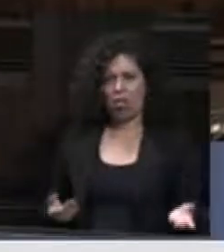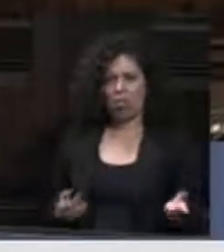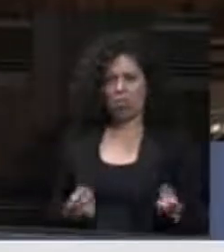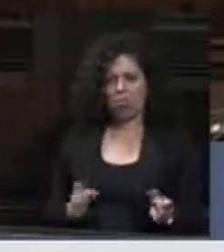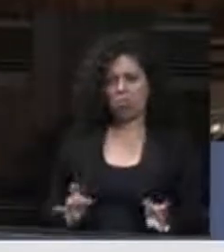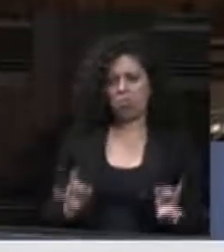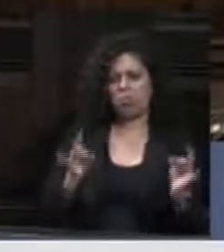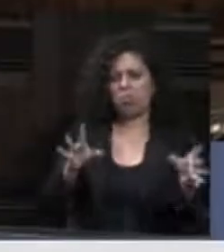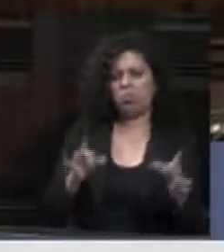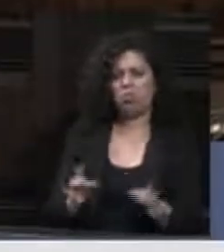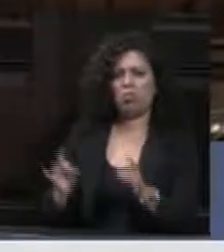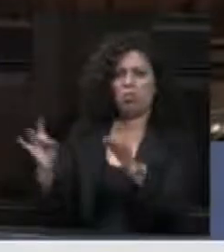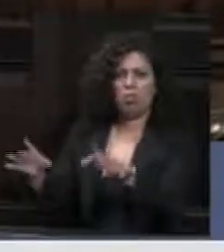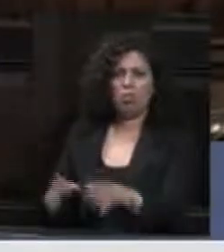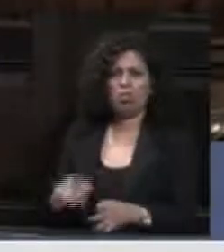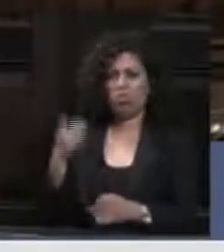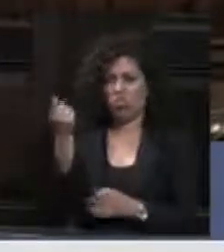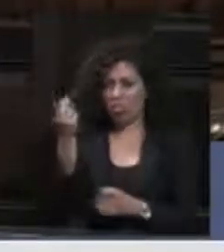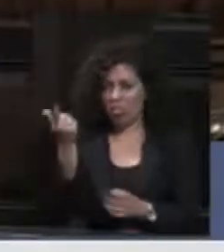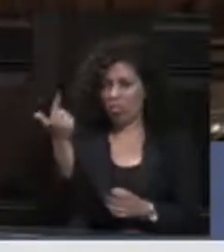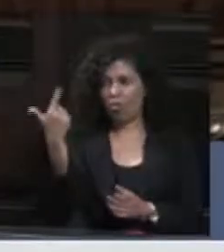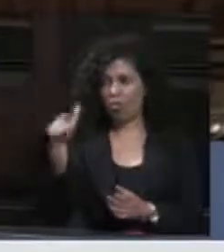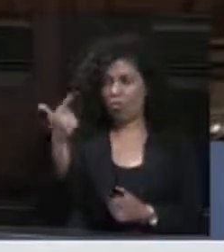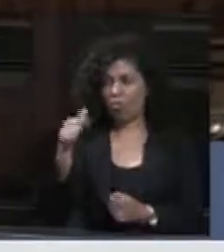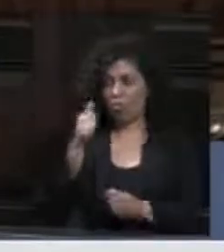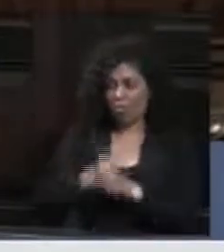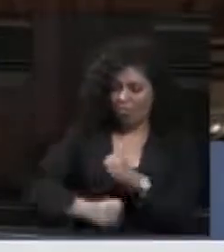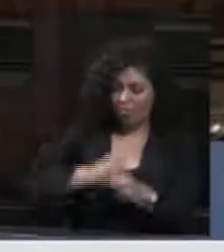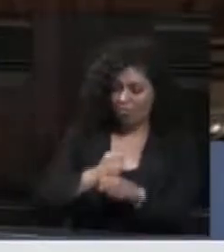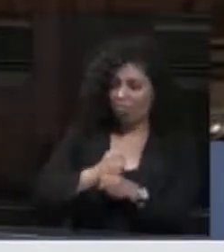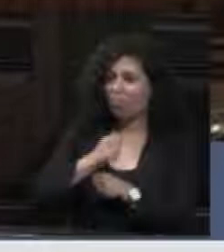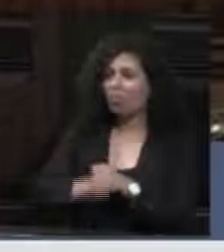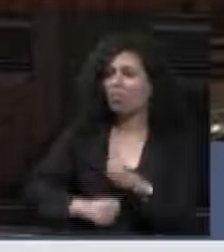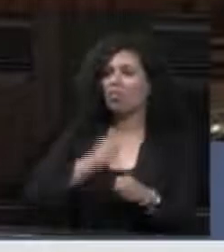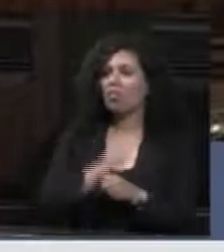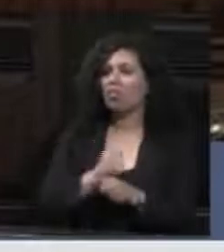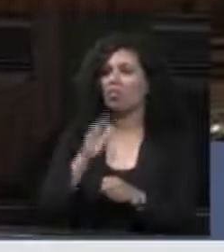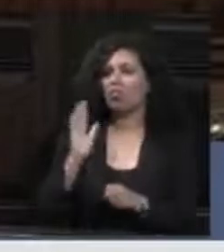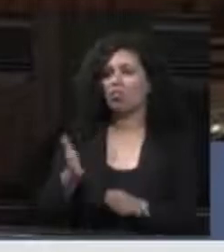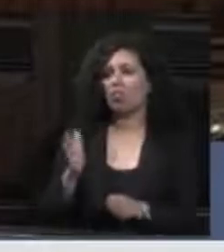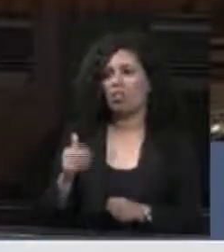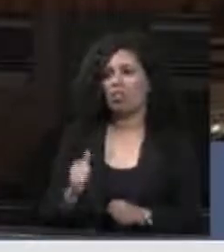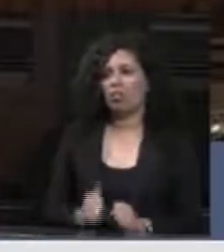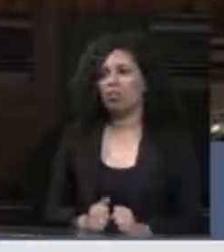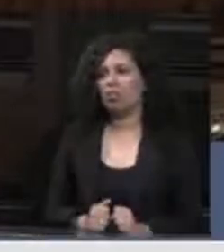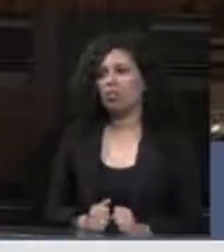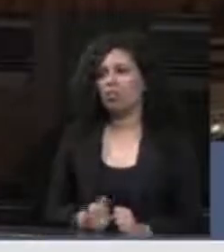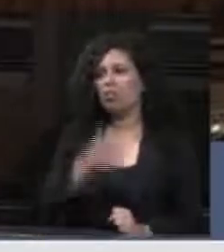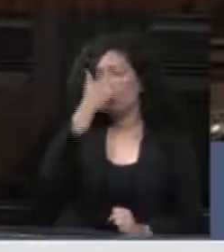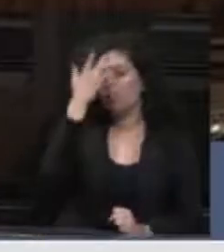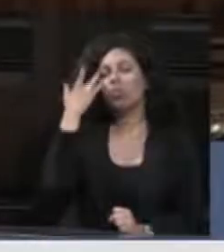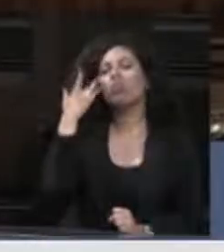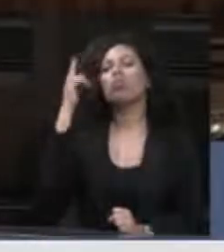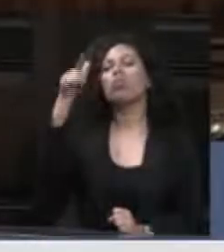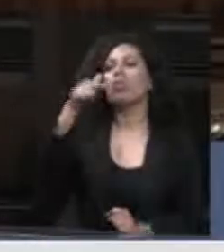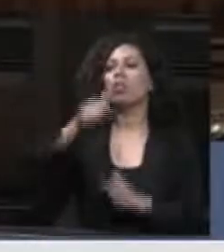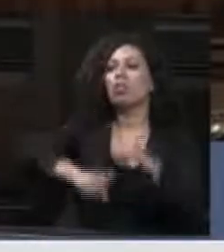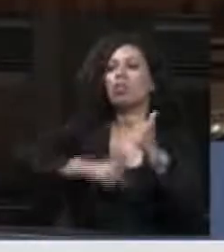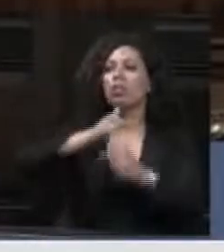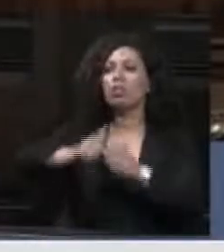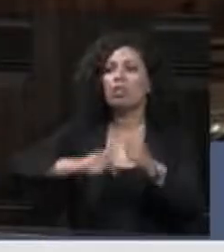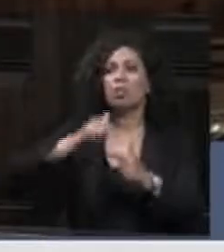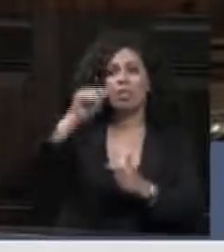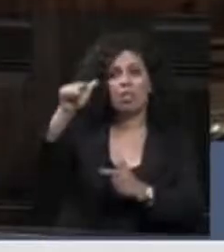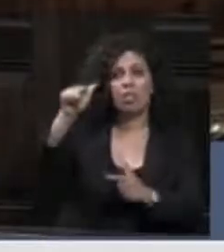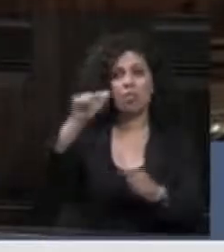aporte pessoal de recursos para custeio mínimo dos próprios profissionais da escola. Quero